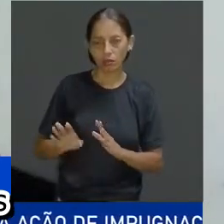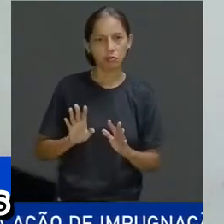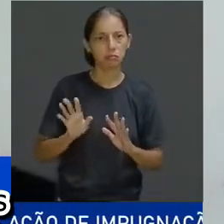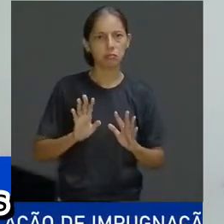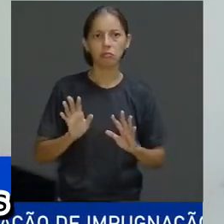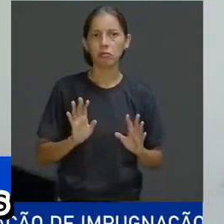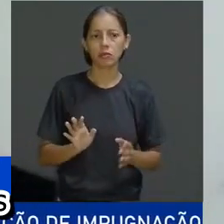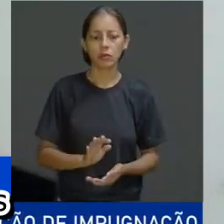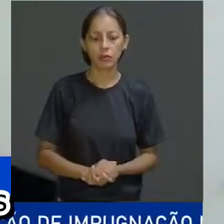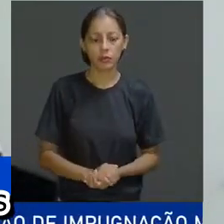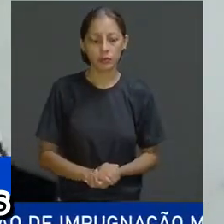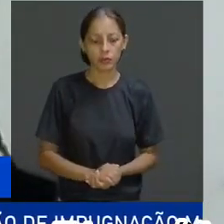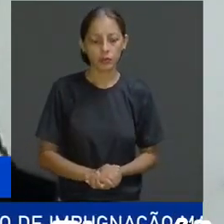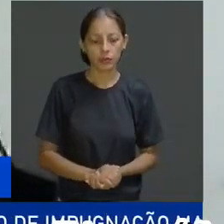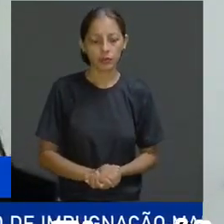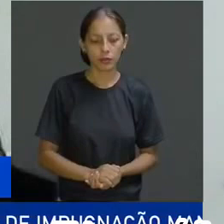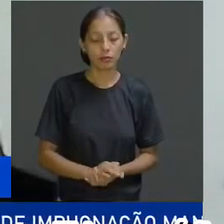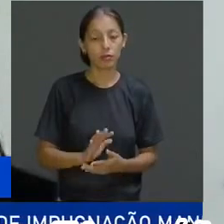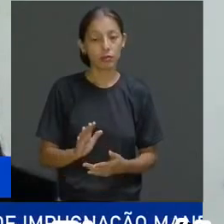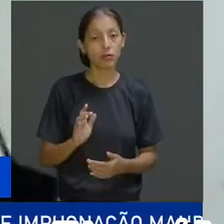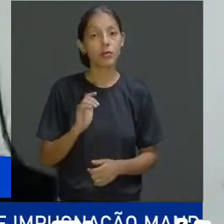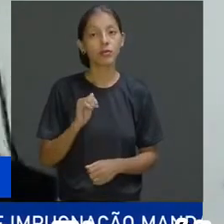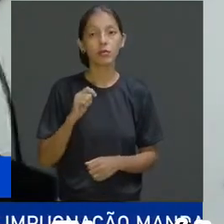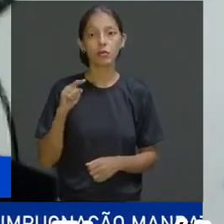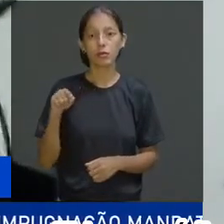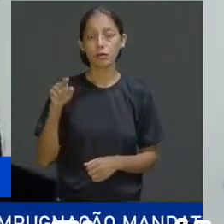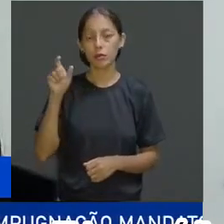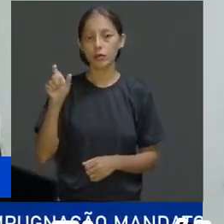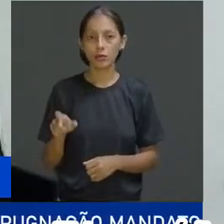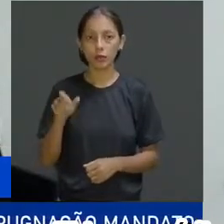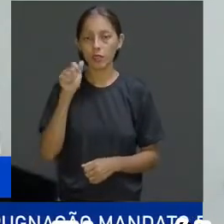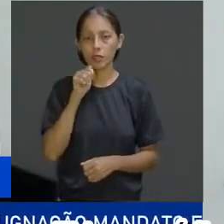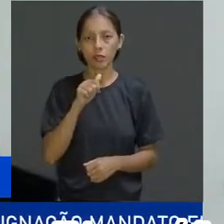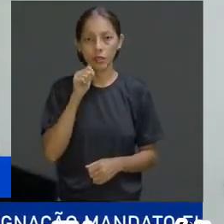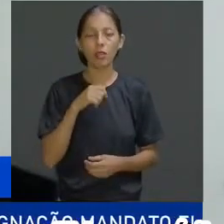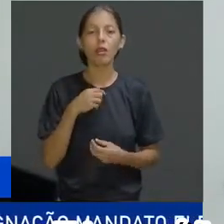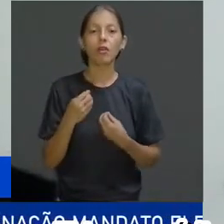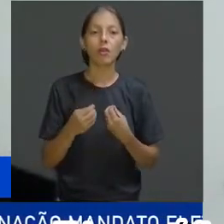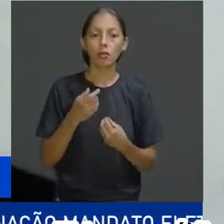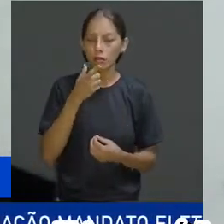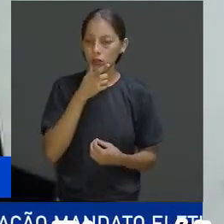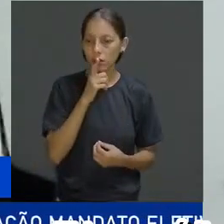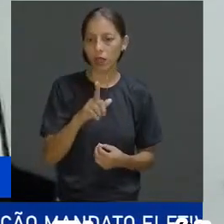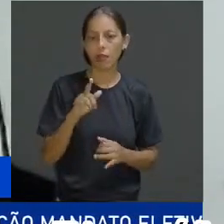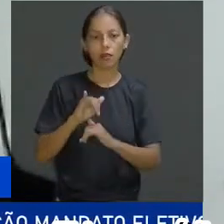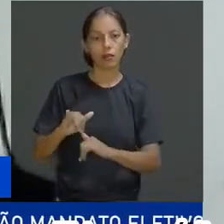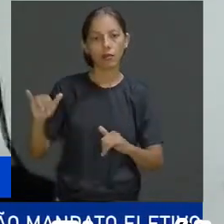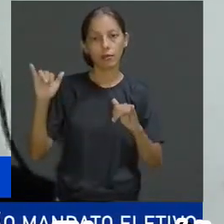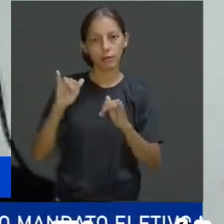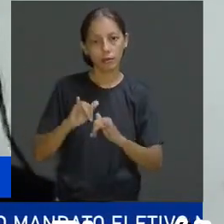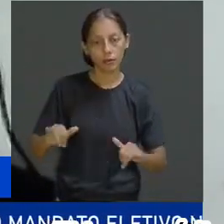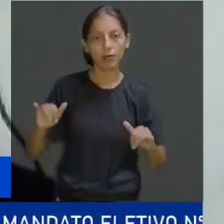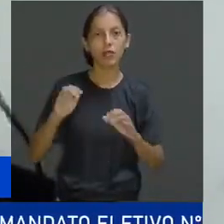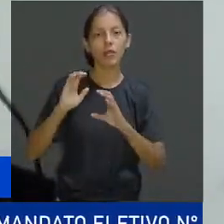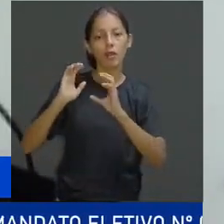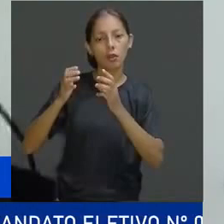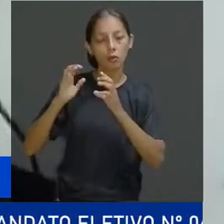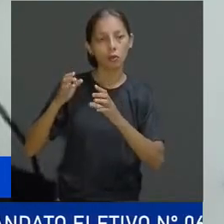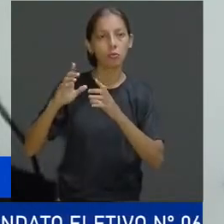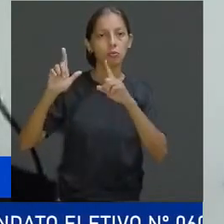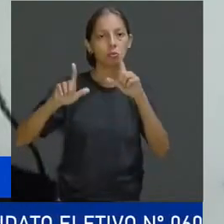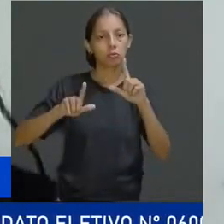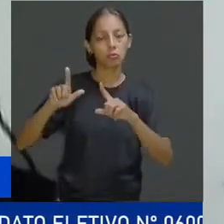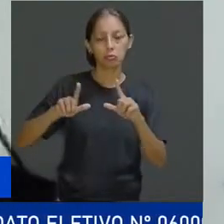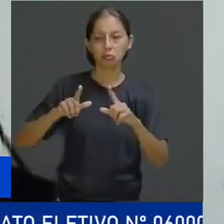colheram verbas para praticar seus atos de campanha, produziram peças publicitárias, estiveram presentes na TV e no rádio, todas